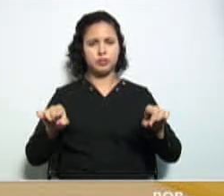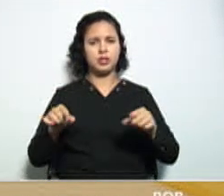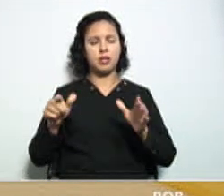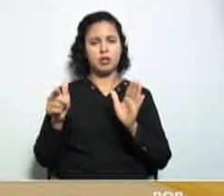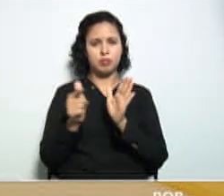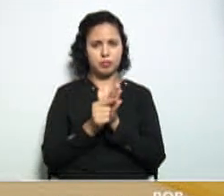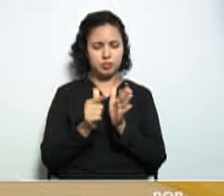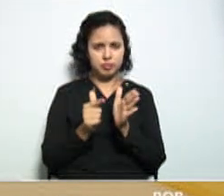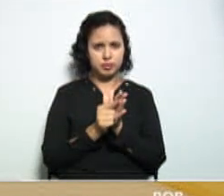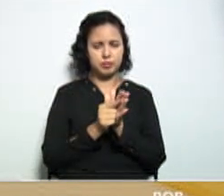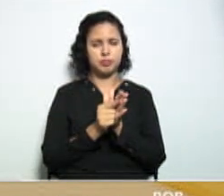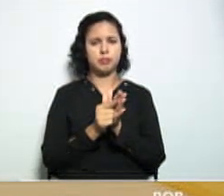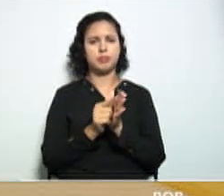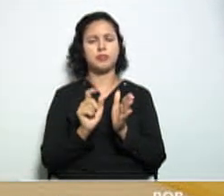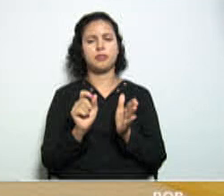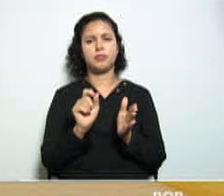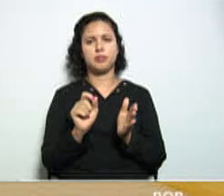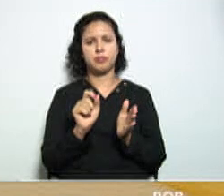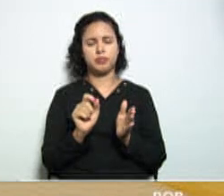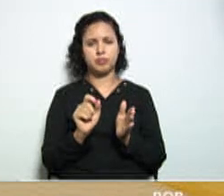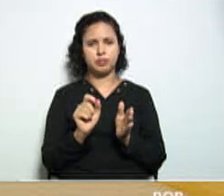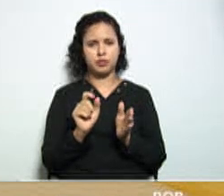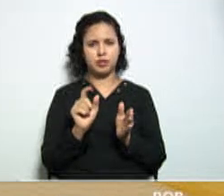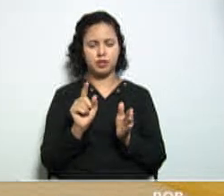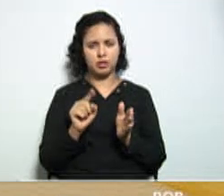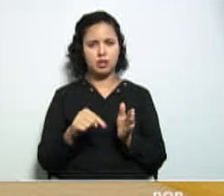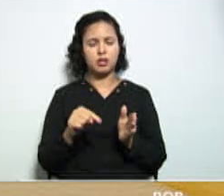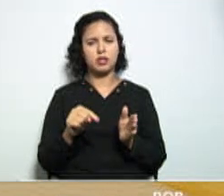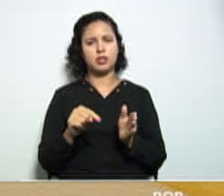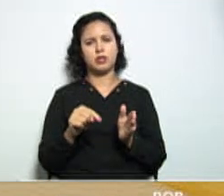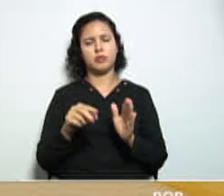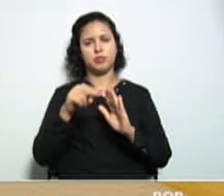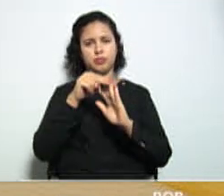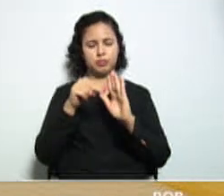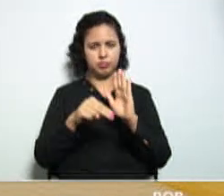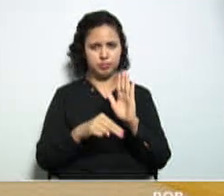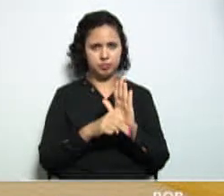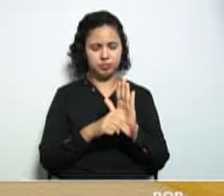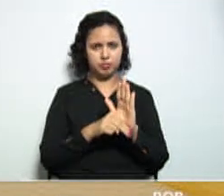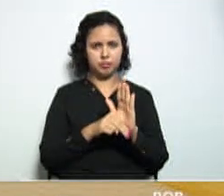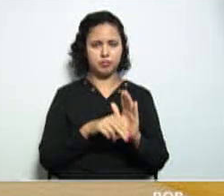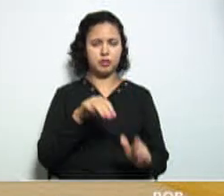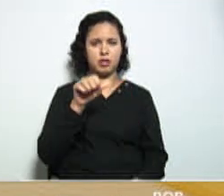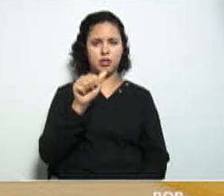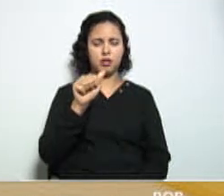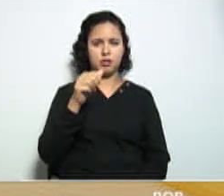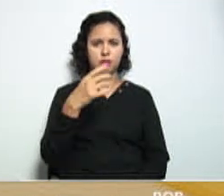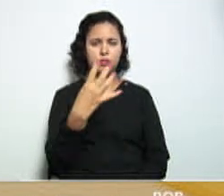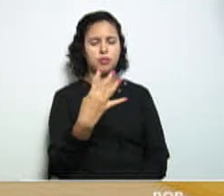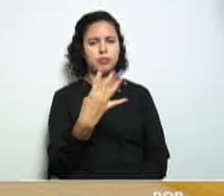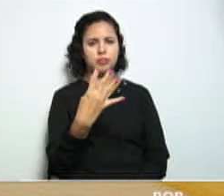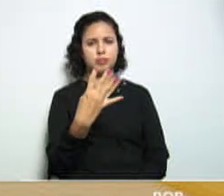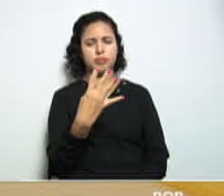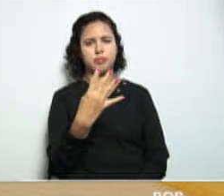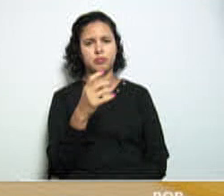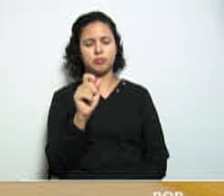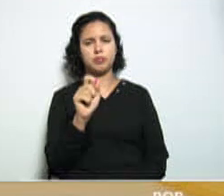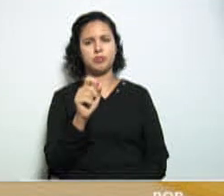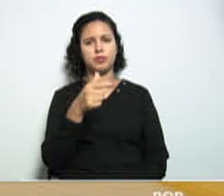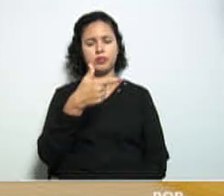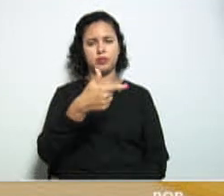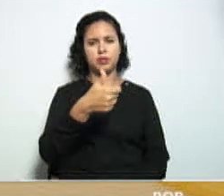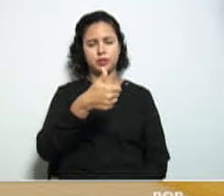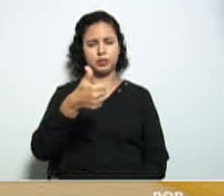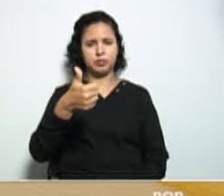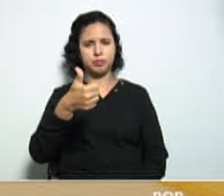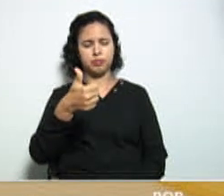papel. O papel sugerido pelas normas é o papel A4, com largura 21 centímetros